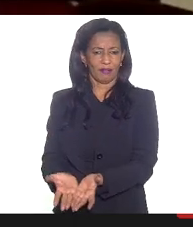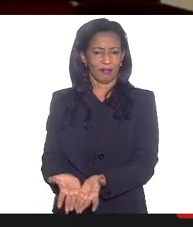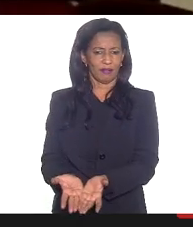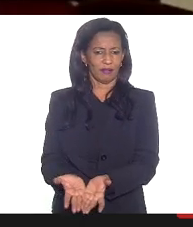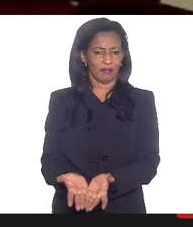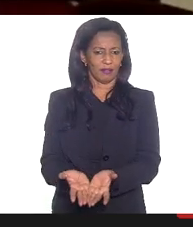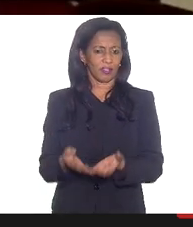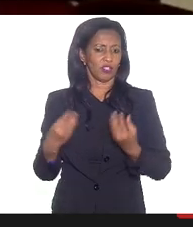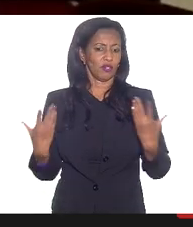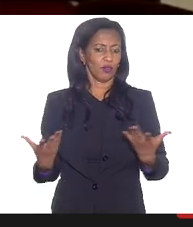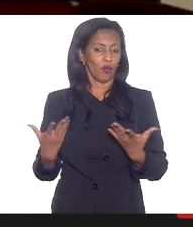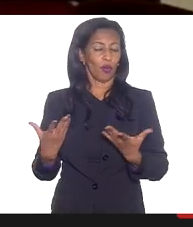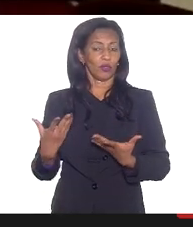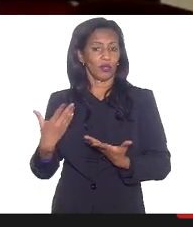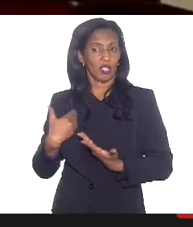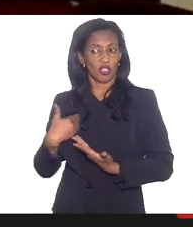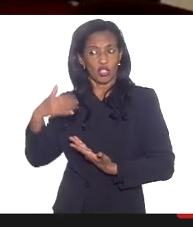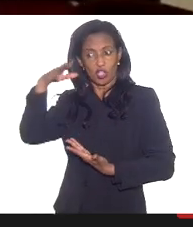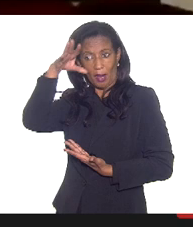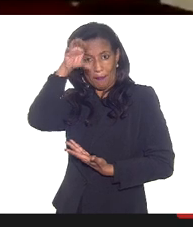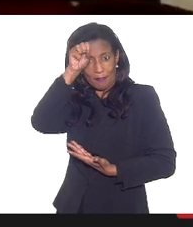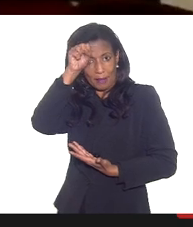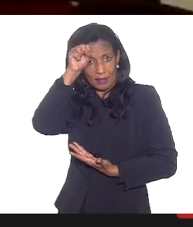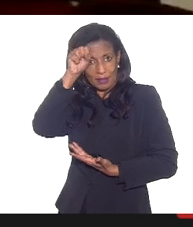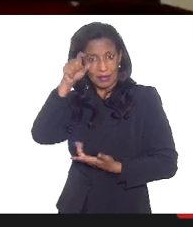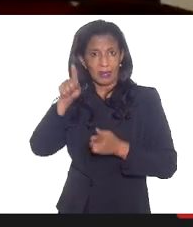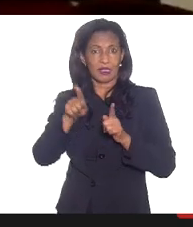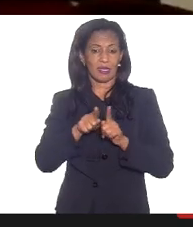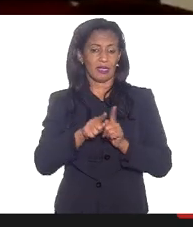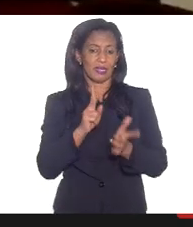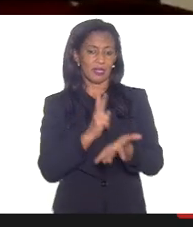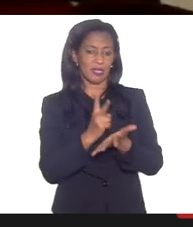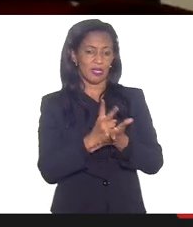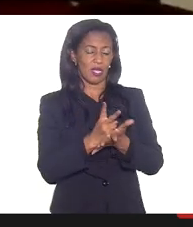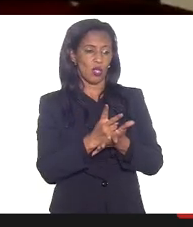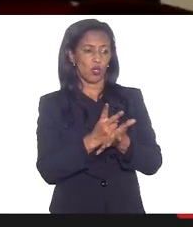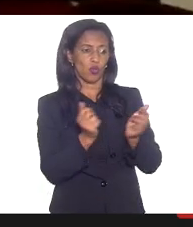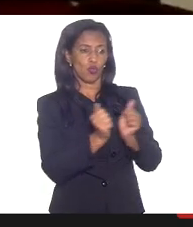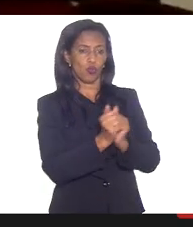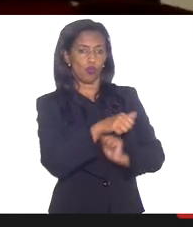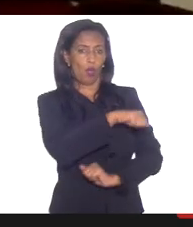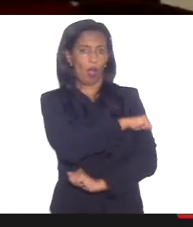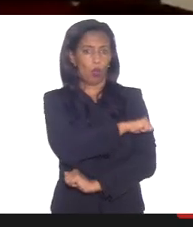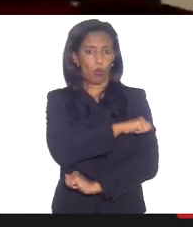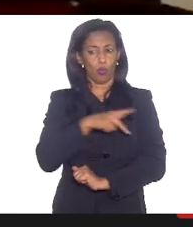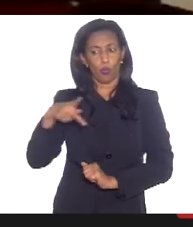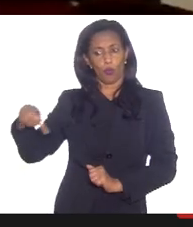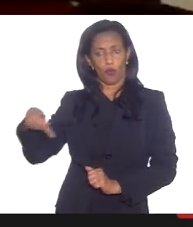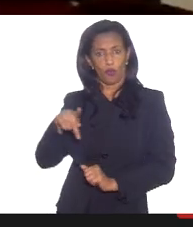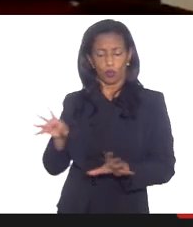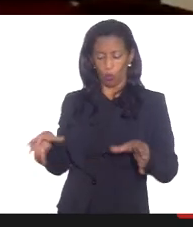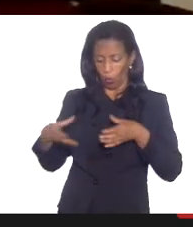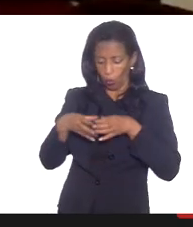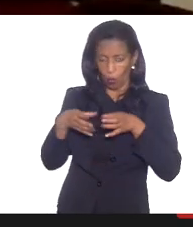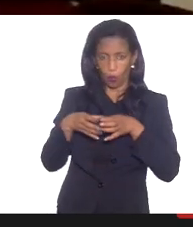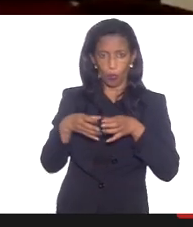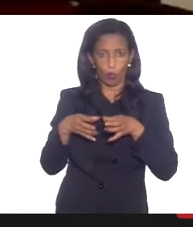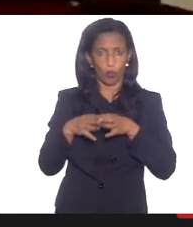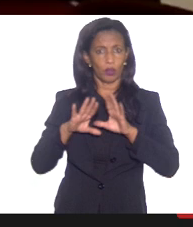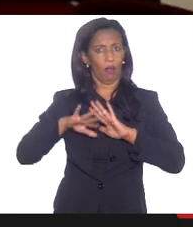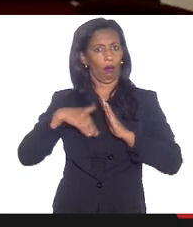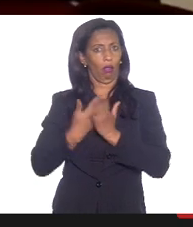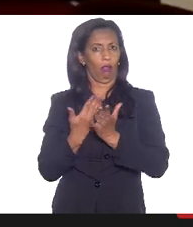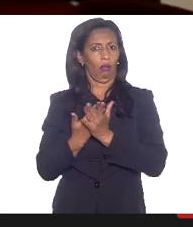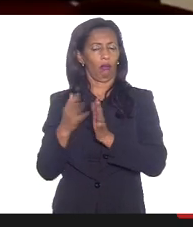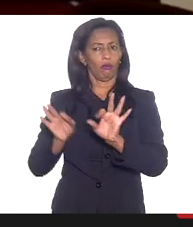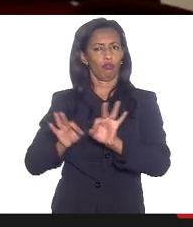gente atendesse aos anseios dos nossos alunos, aos anseios dos nossos professores, aos anseios da comunidade escolar,